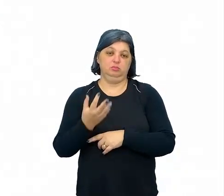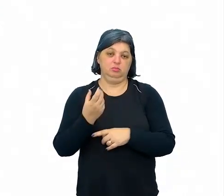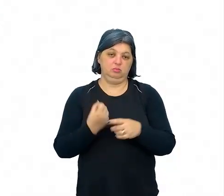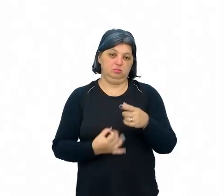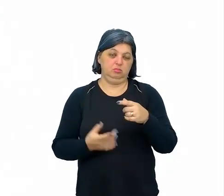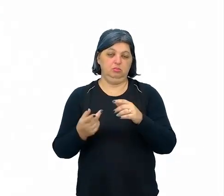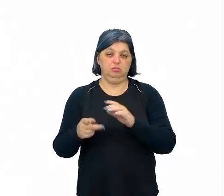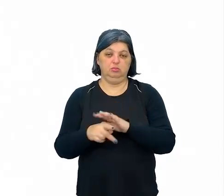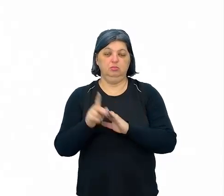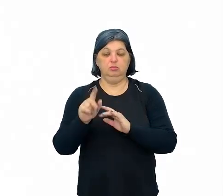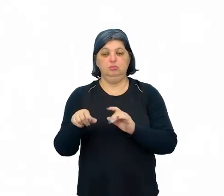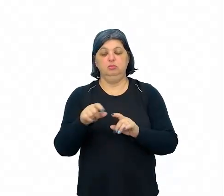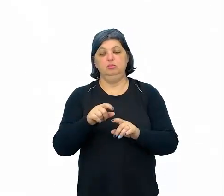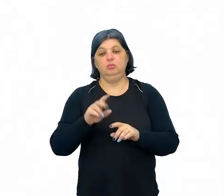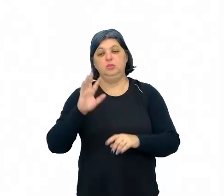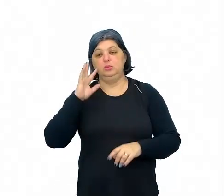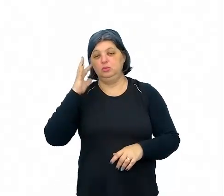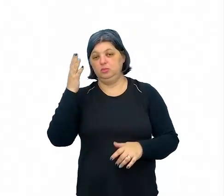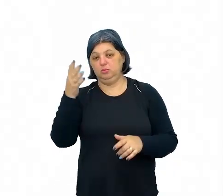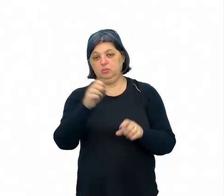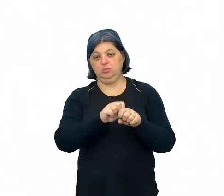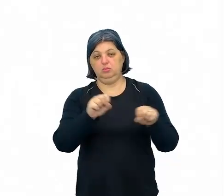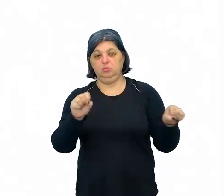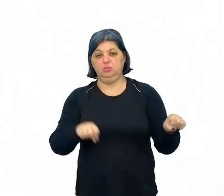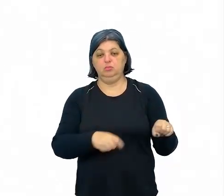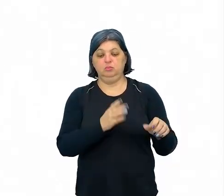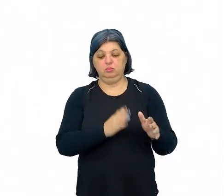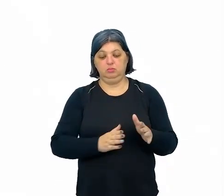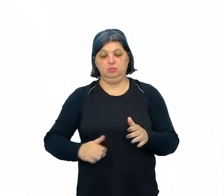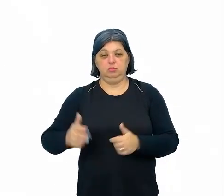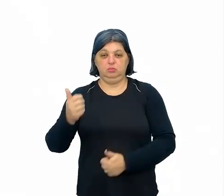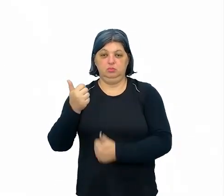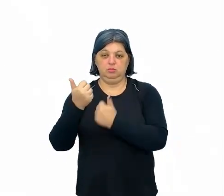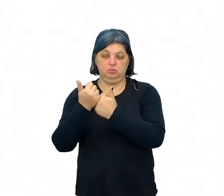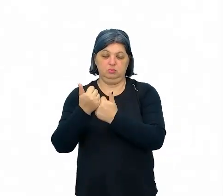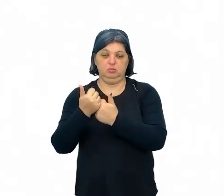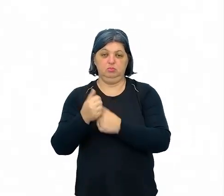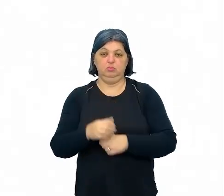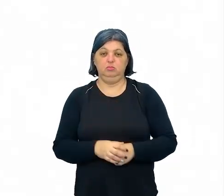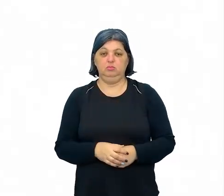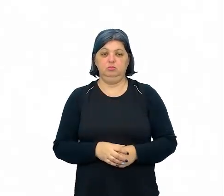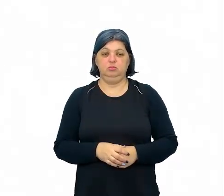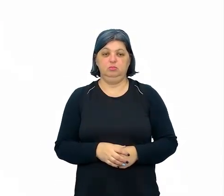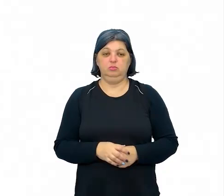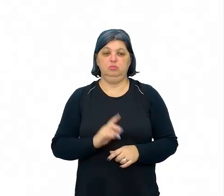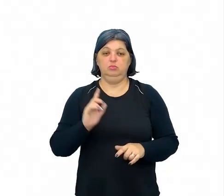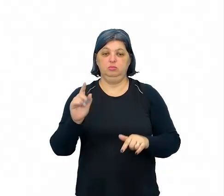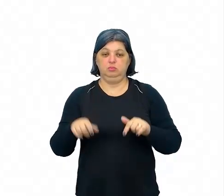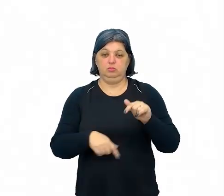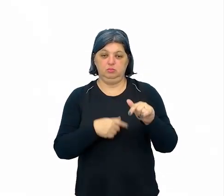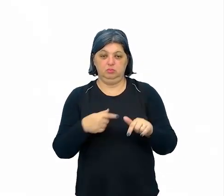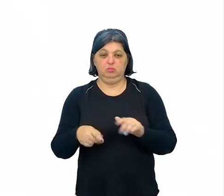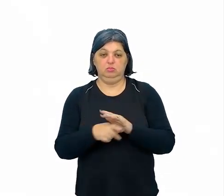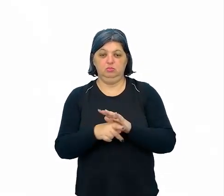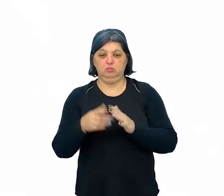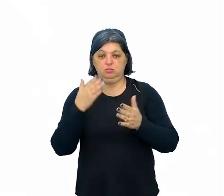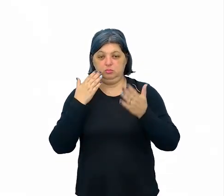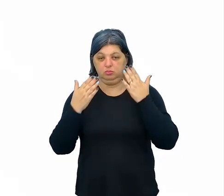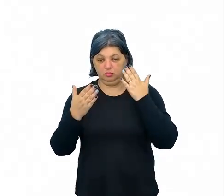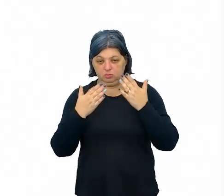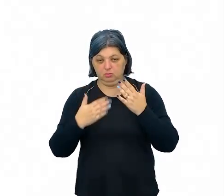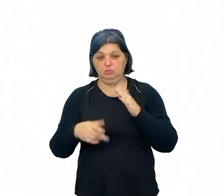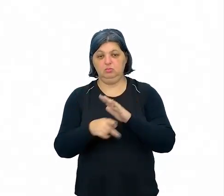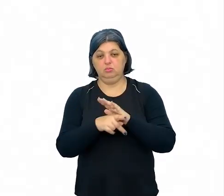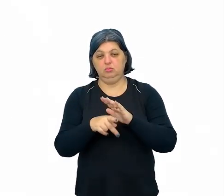com resolução de sistemas pelo processo de substituição, nós precisamos trabalhar com essa resolução de sistema pelo processo